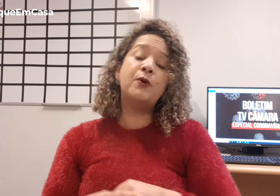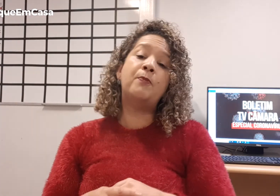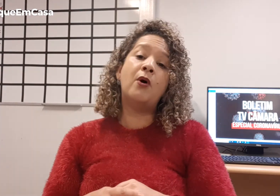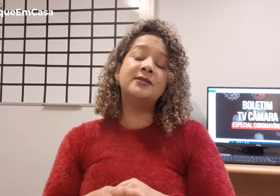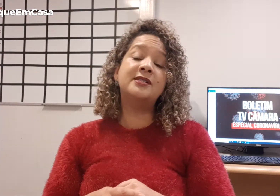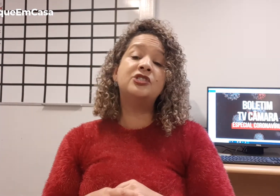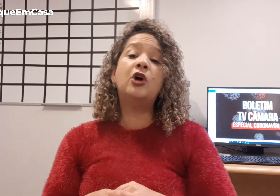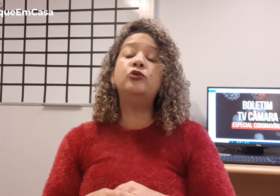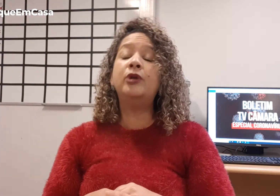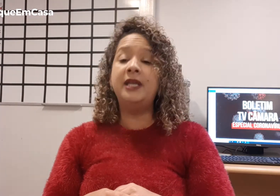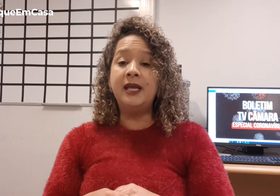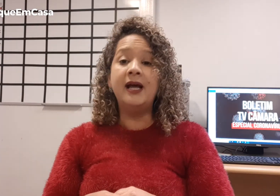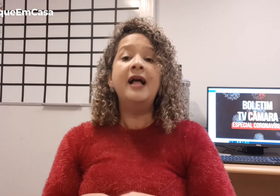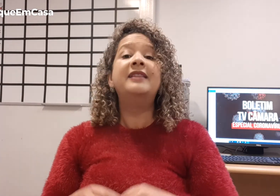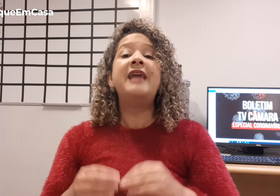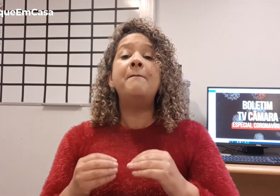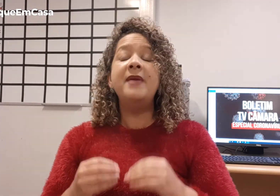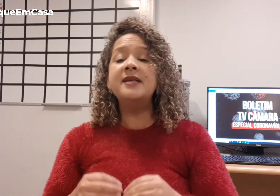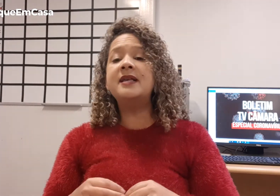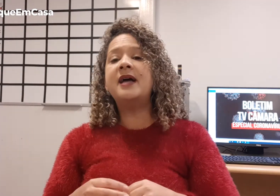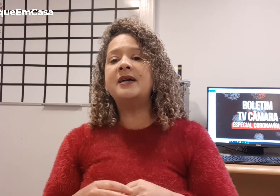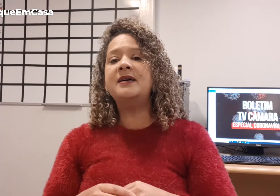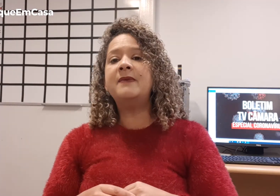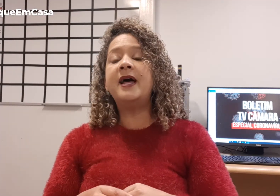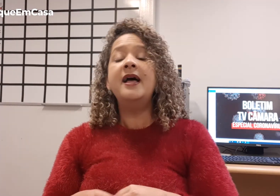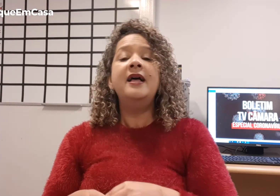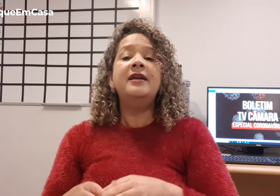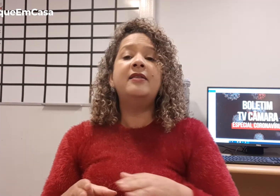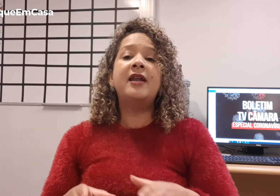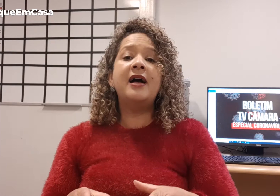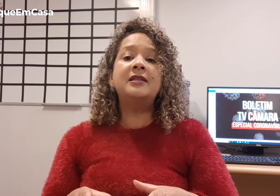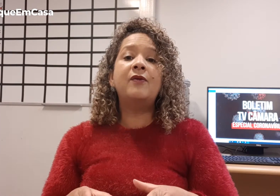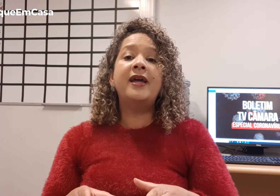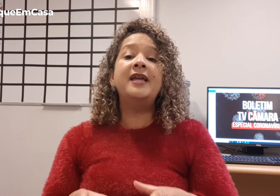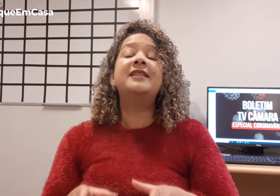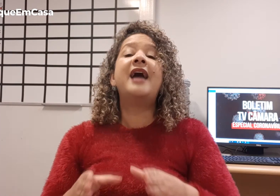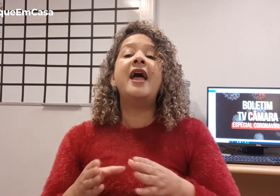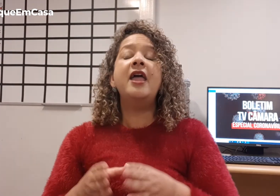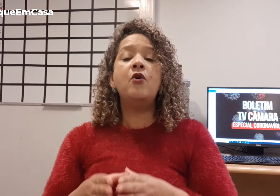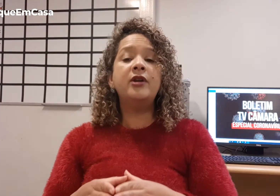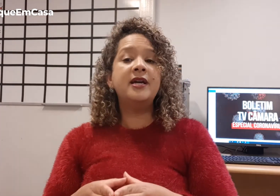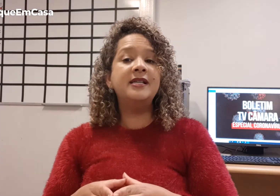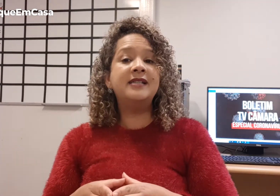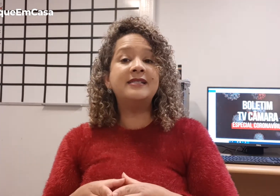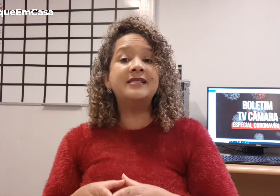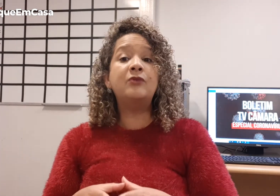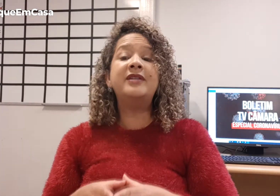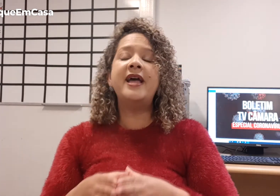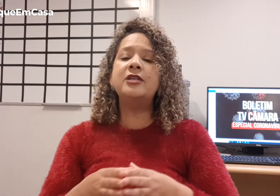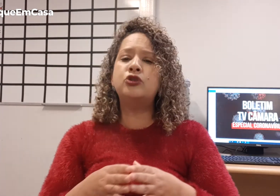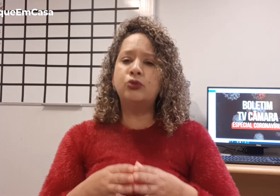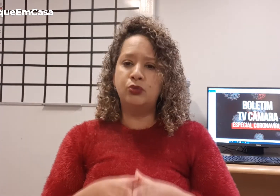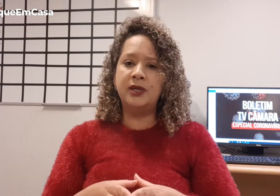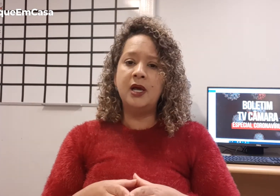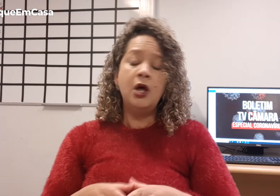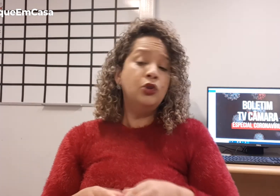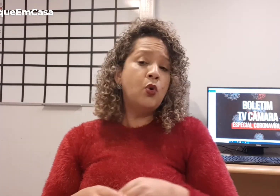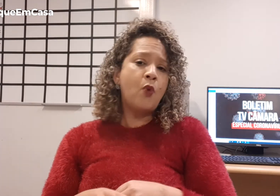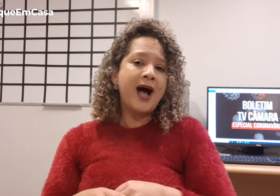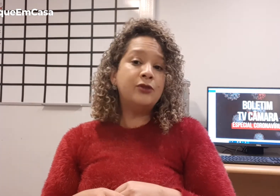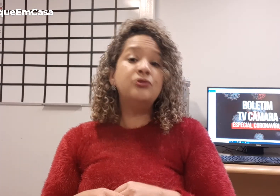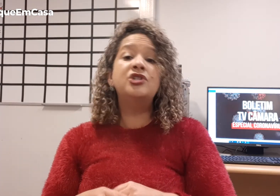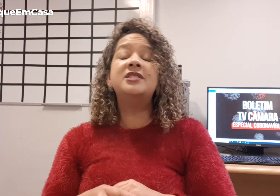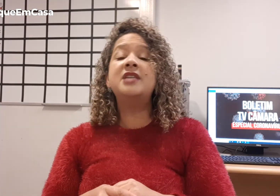aprovadas propostas de autoria da mesa da Câmara que tratam aí da reorganização da estrutura